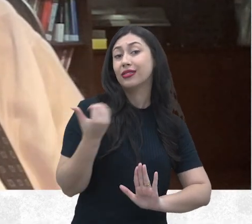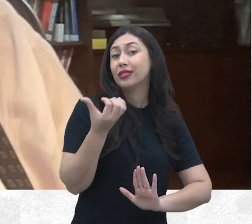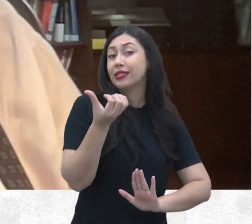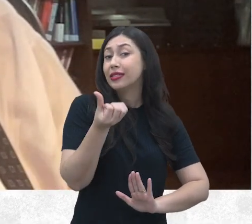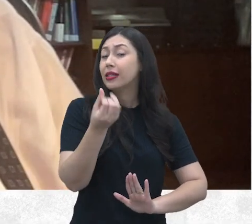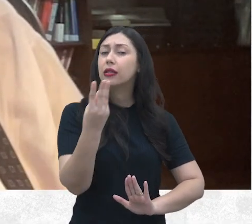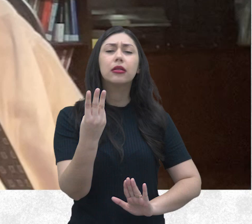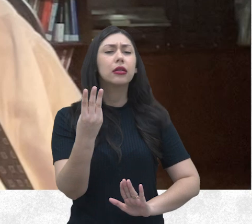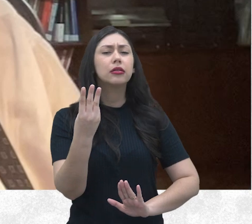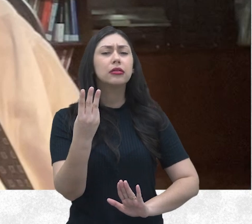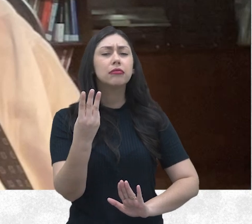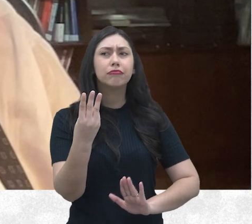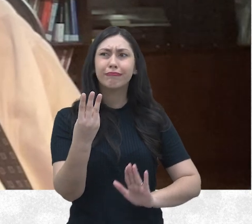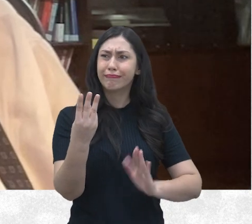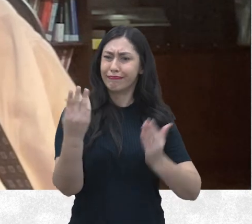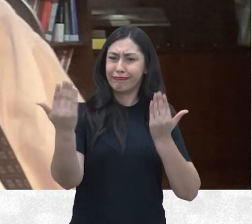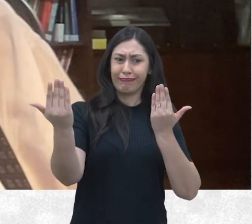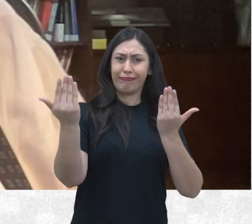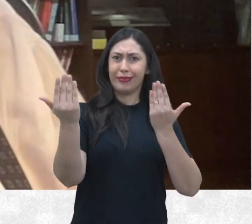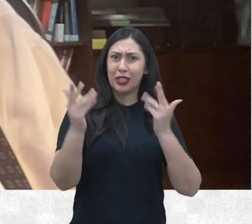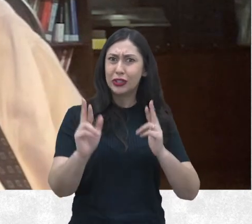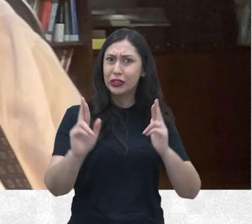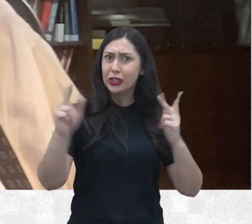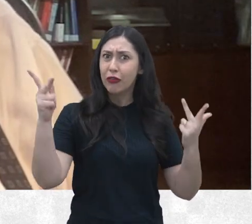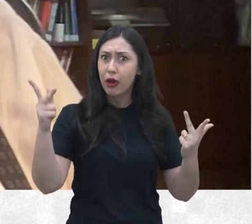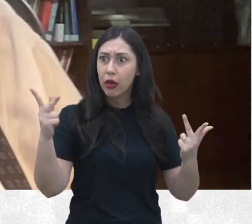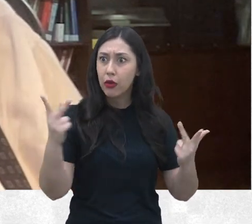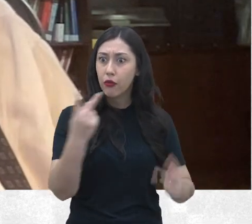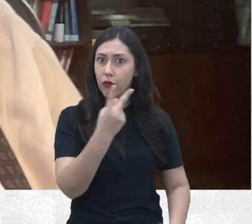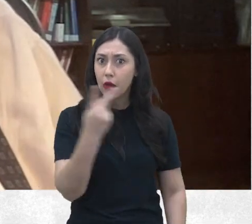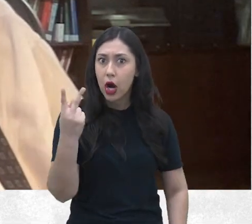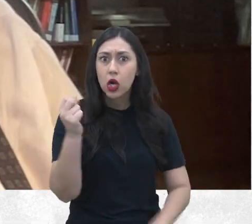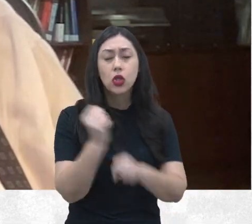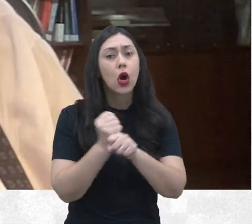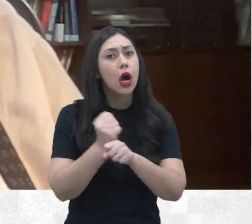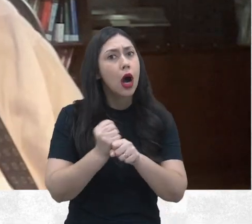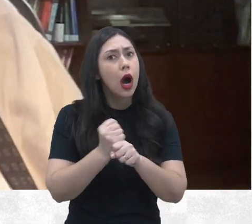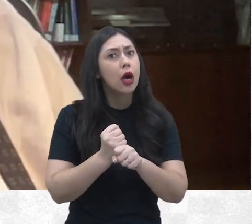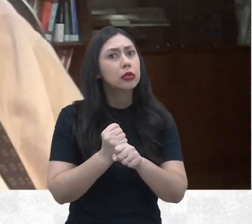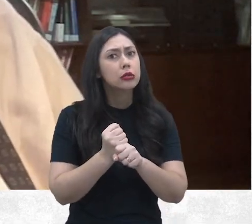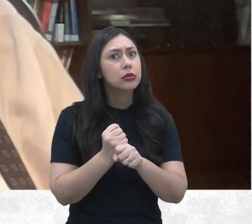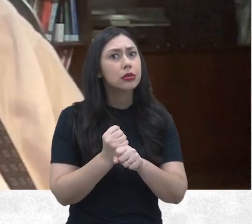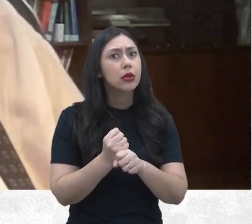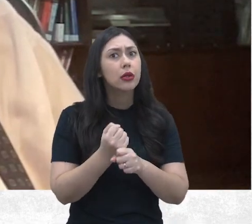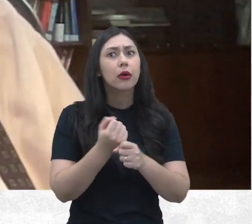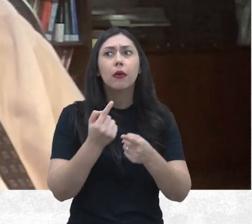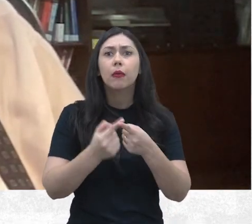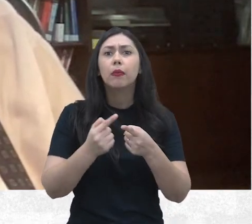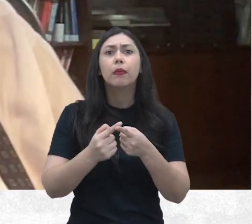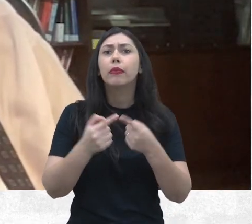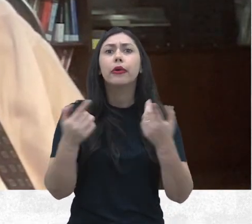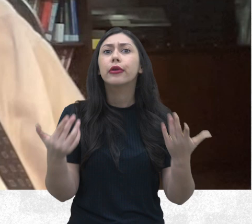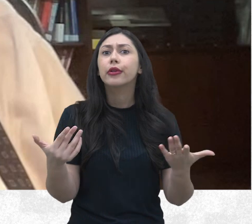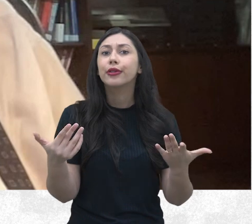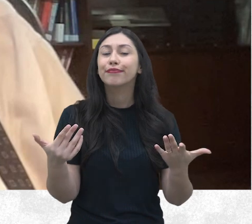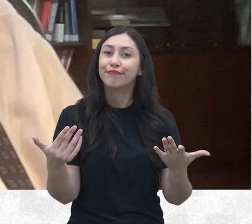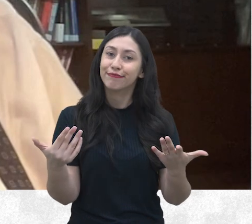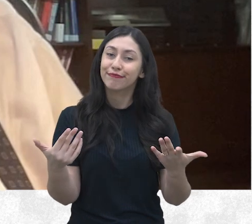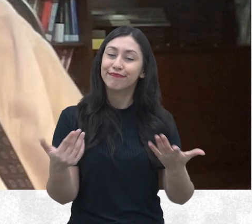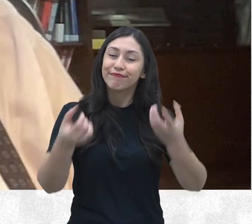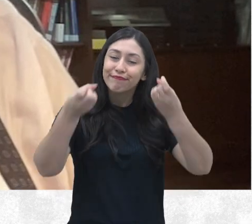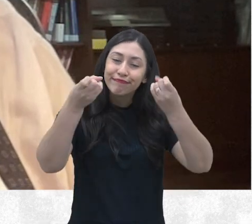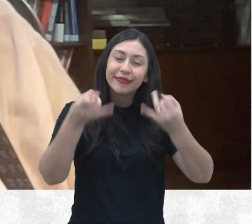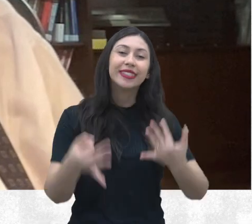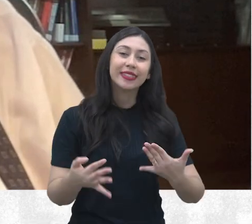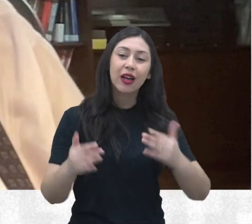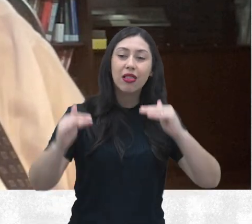seria de 63 anos. Como explicar uma diferença de 22 anos numa mesma cidade de expectativa de vida?